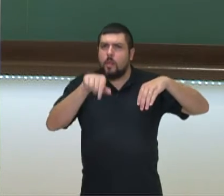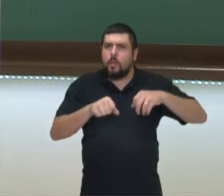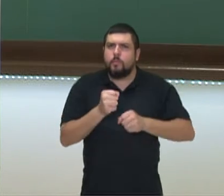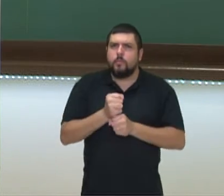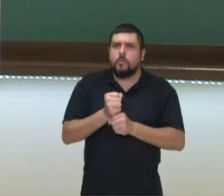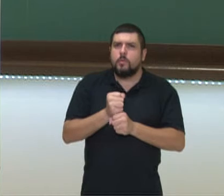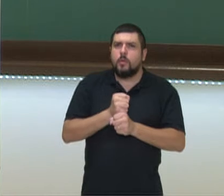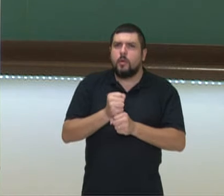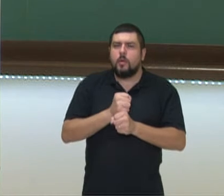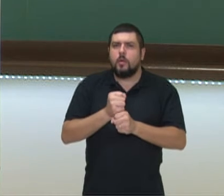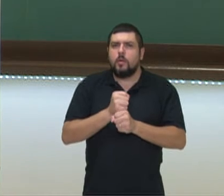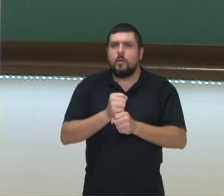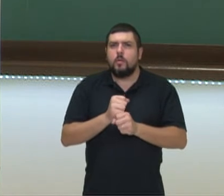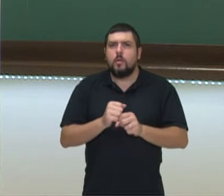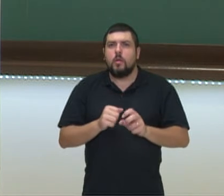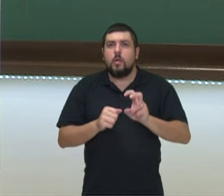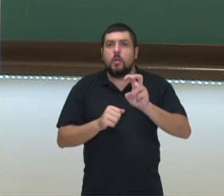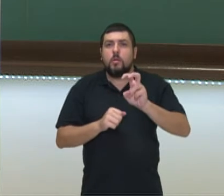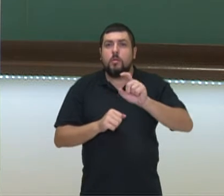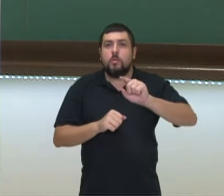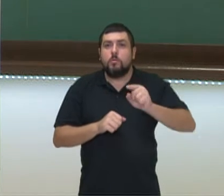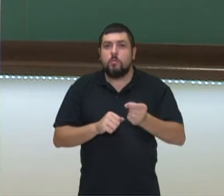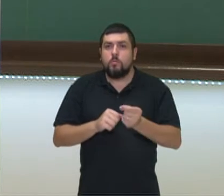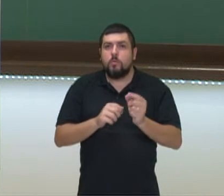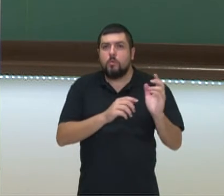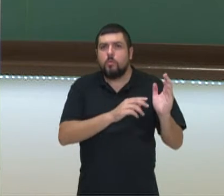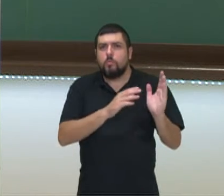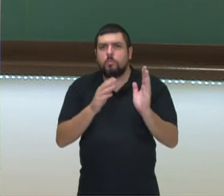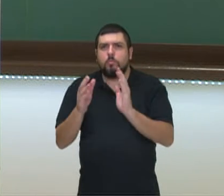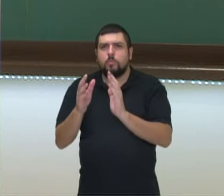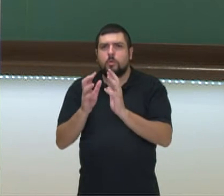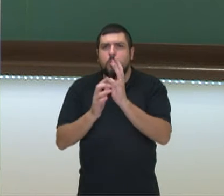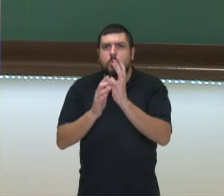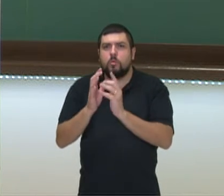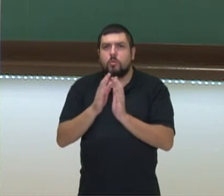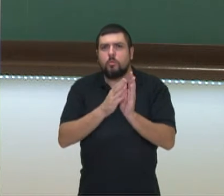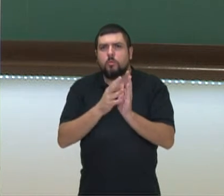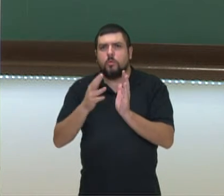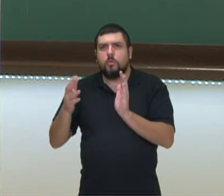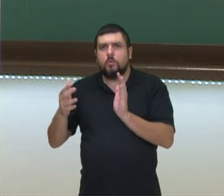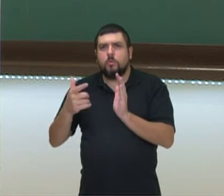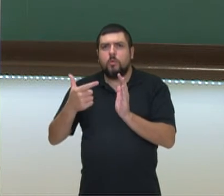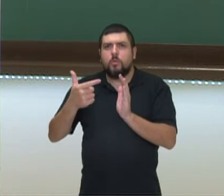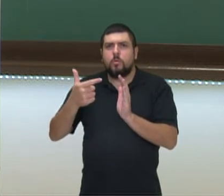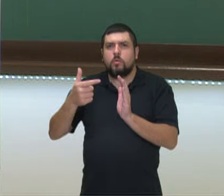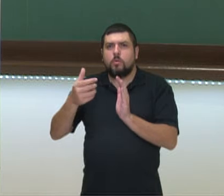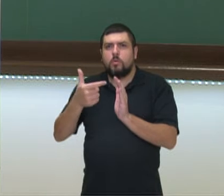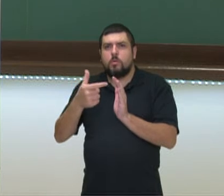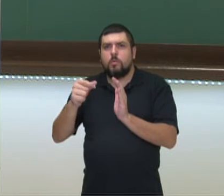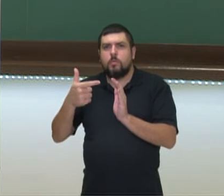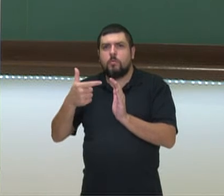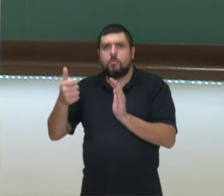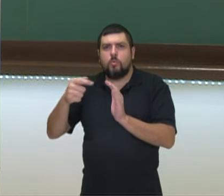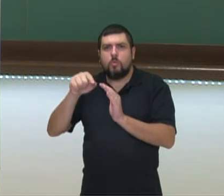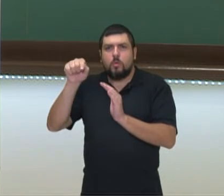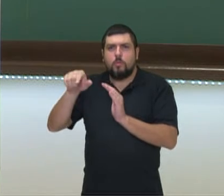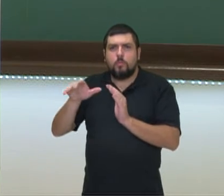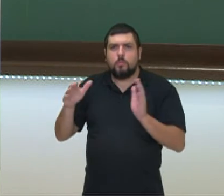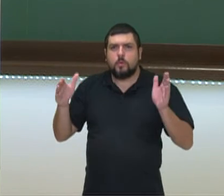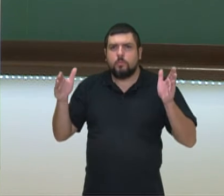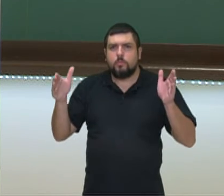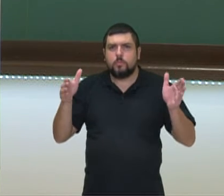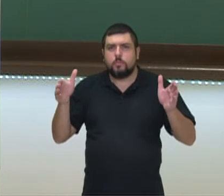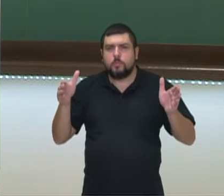menos 7.000 anos, né, em que ela foi feita. Qual era a técnica que esse homem da pré-história utilizava